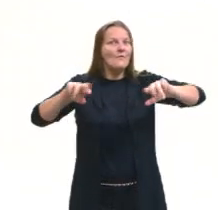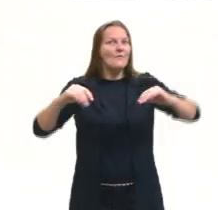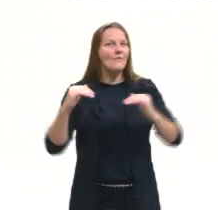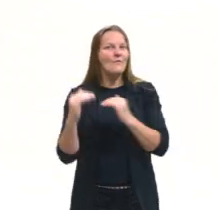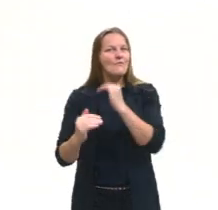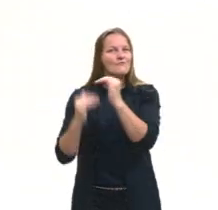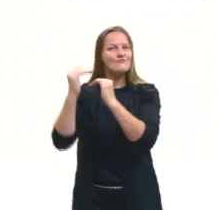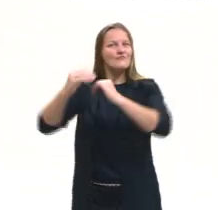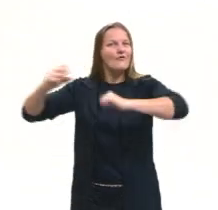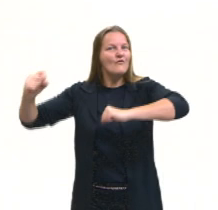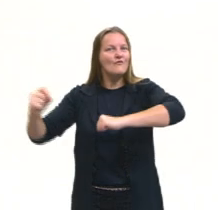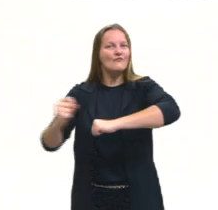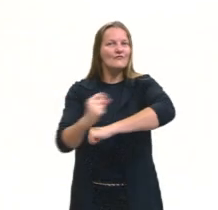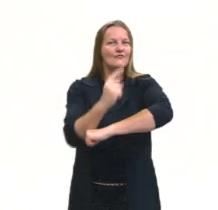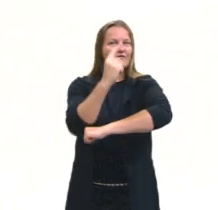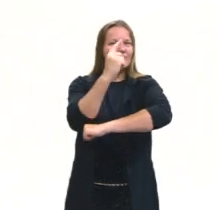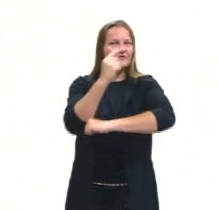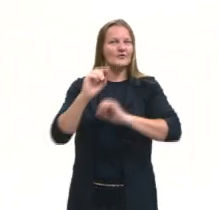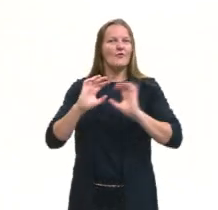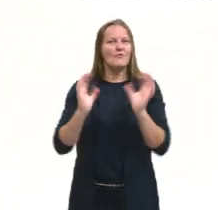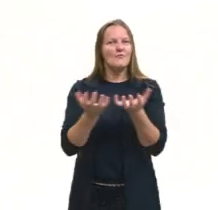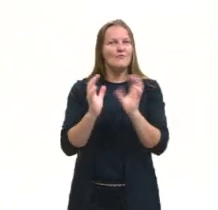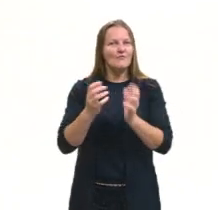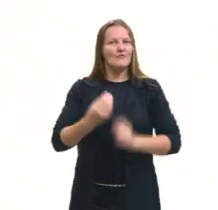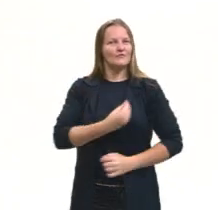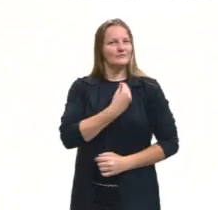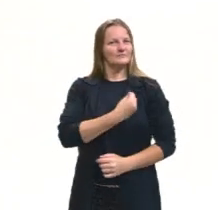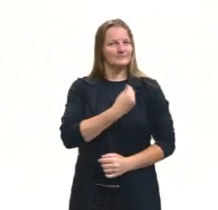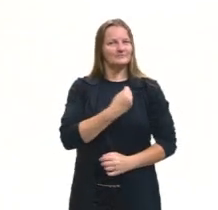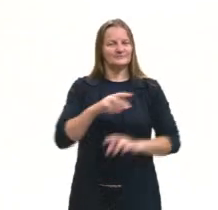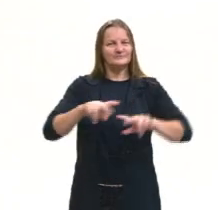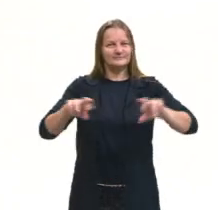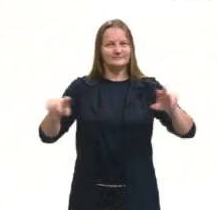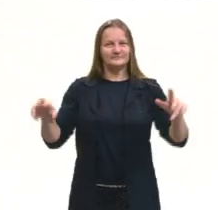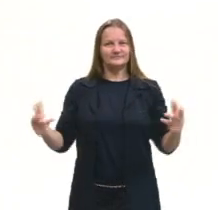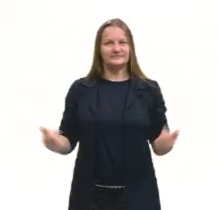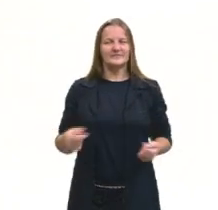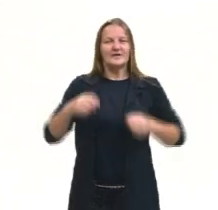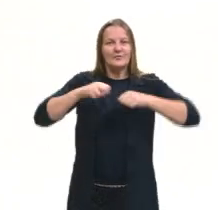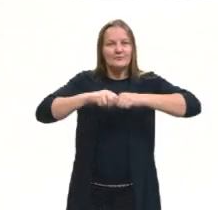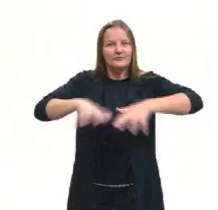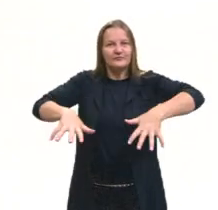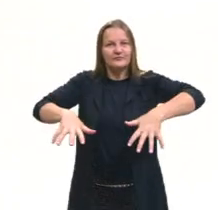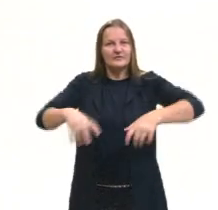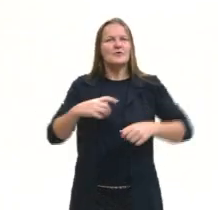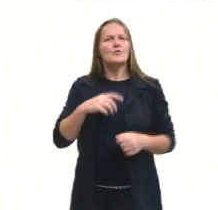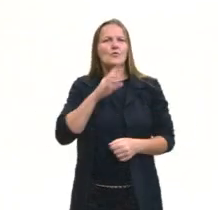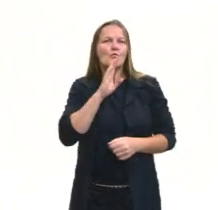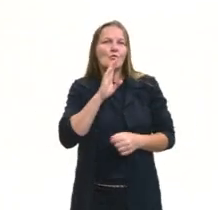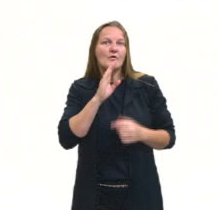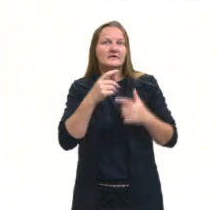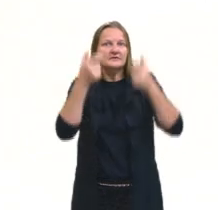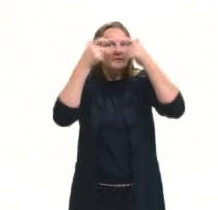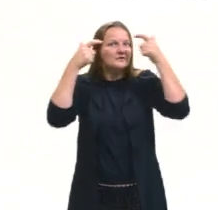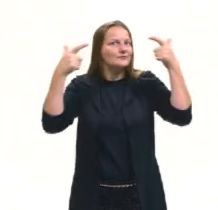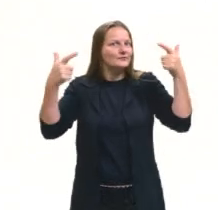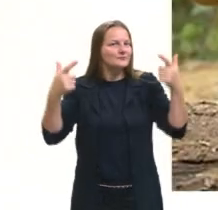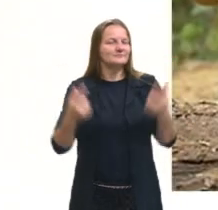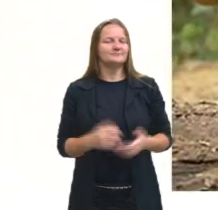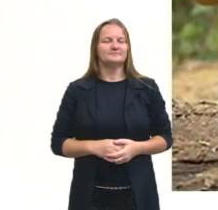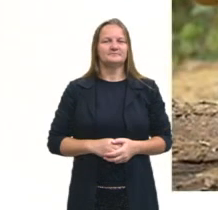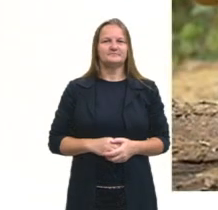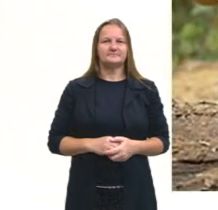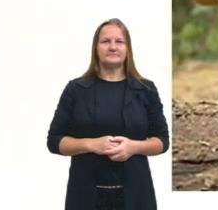dos seres vivos em de acordo com a as matrizes curriculares esse objeto de conhecimento Oi